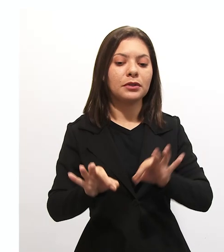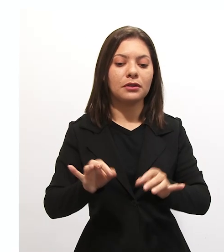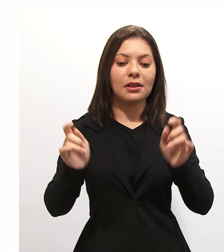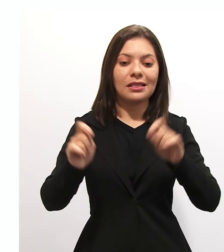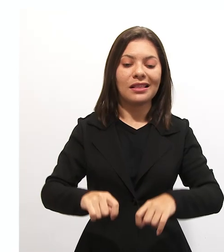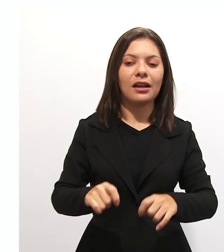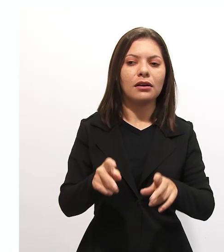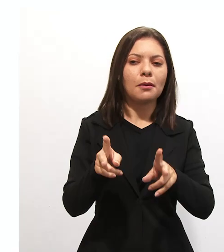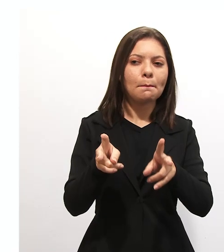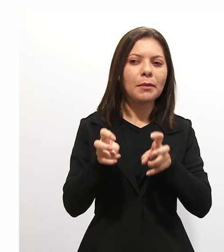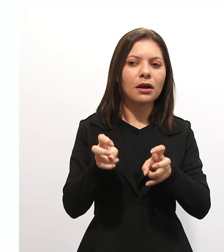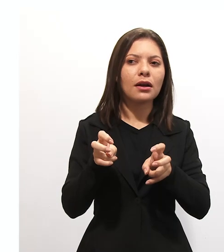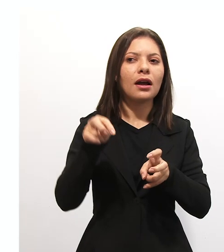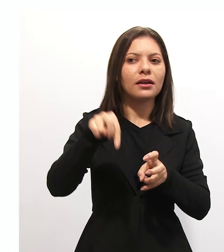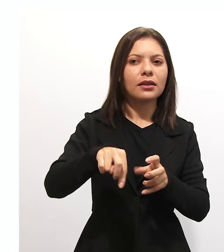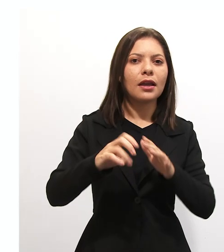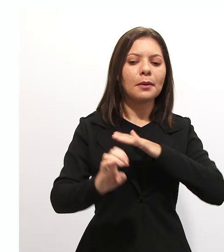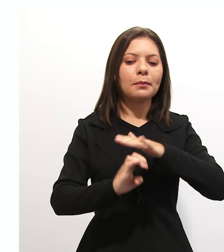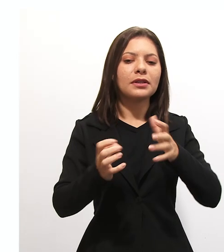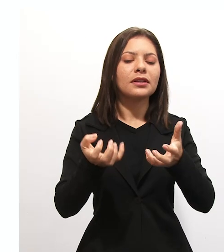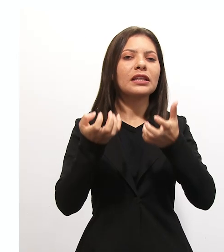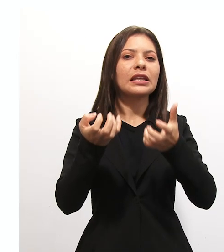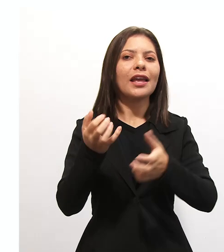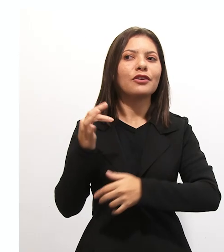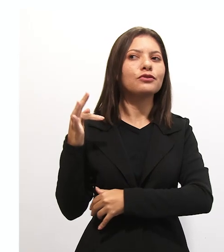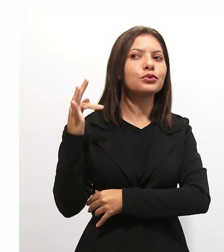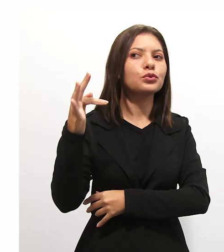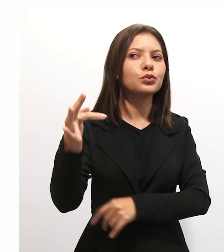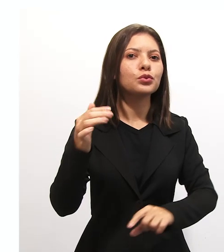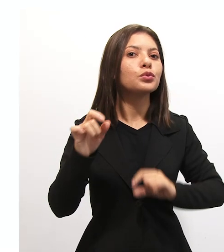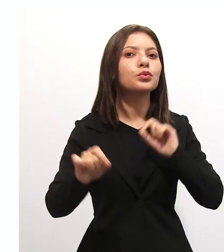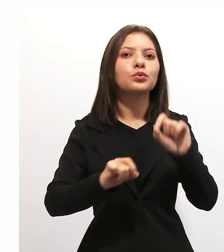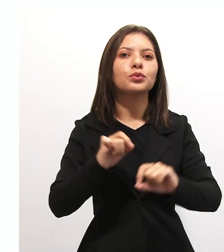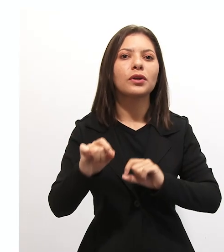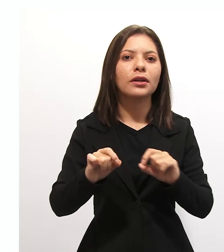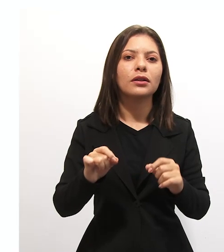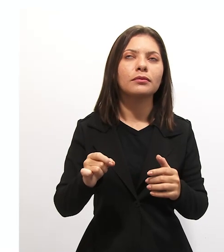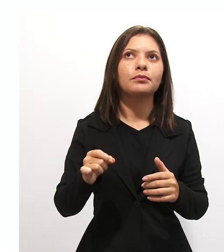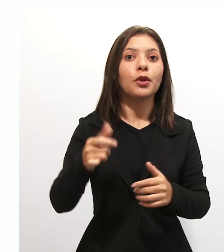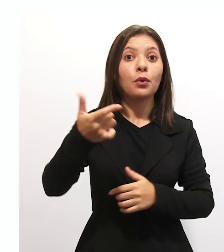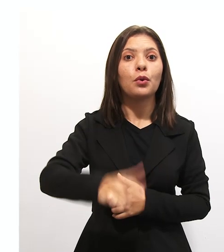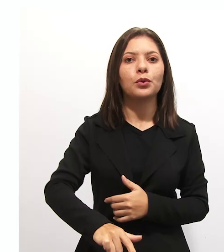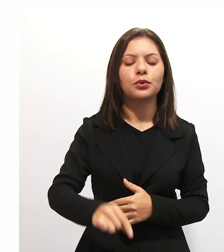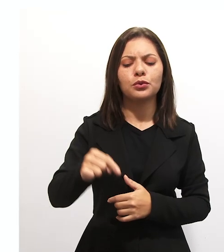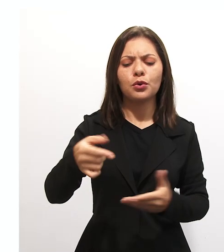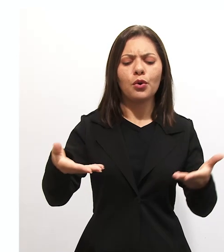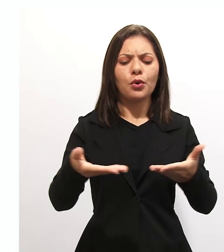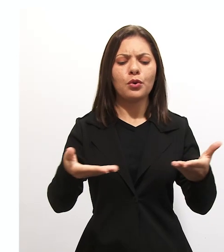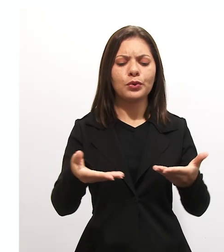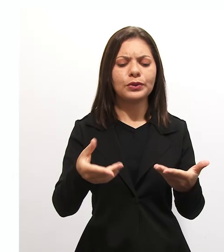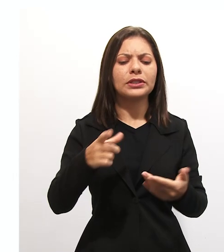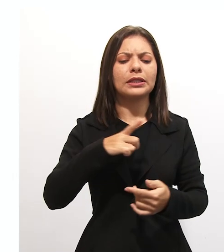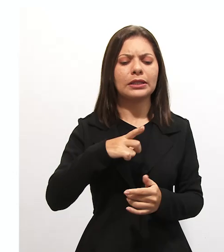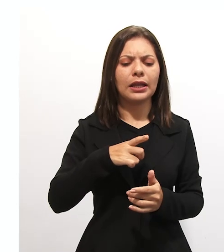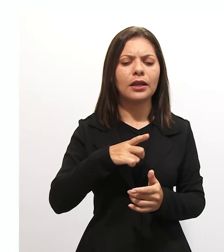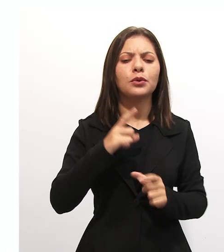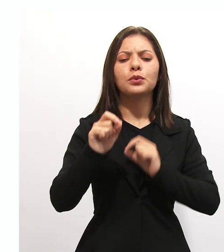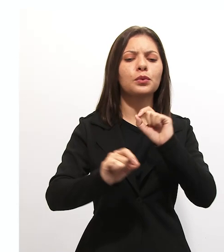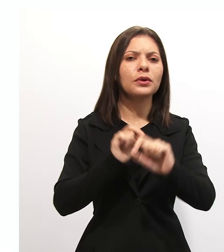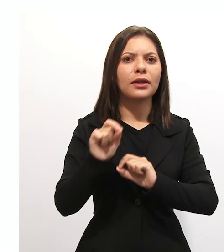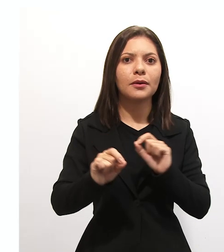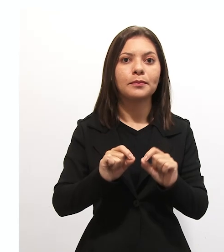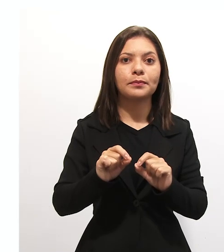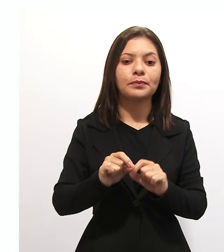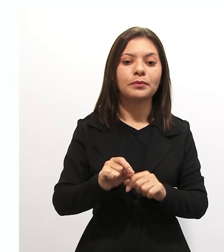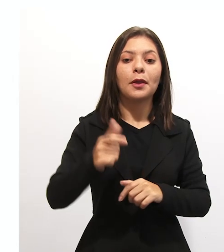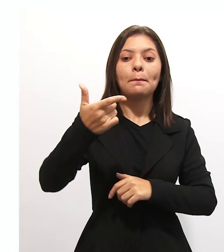quer chegar, quais recursos, ou seja, o que ela tem e o que vai ser usado e em quanto tempo